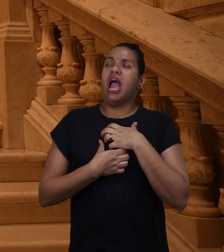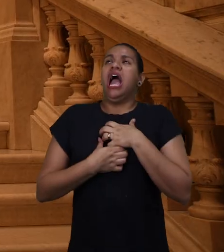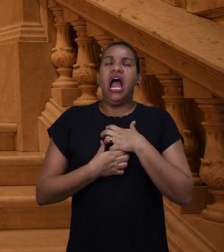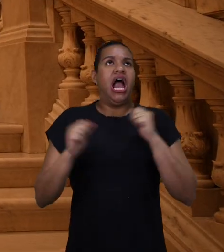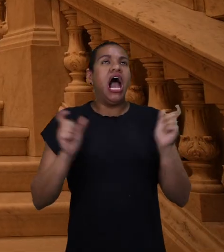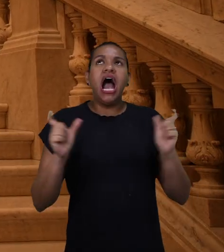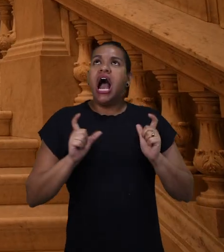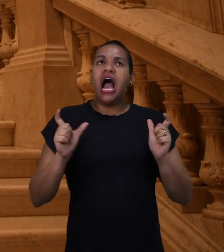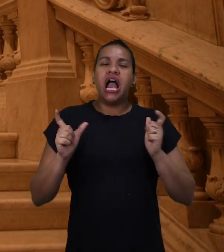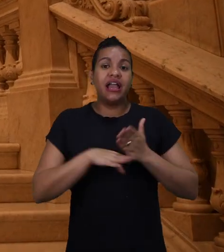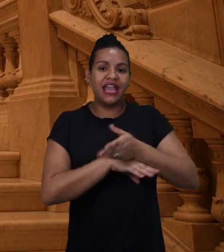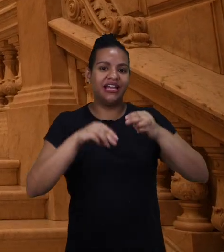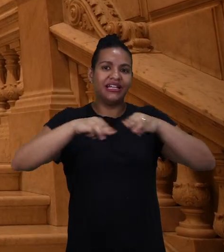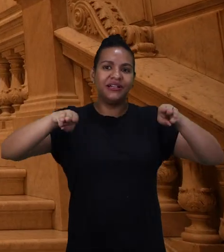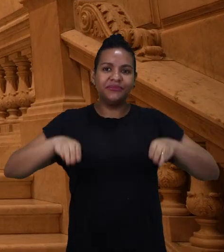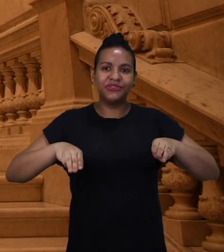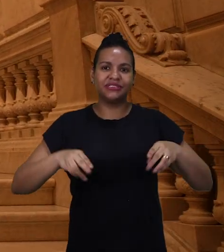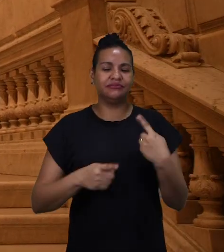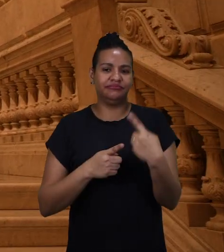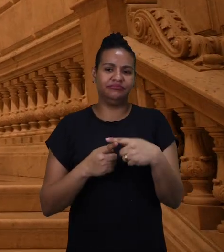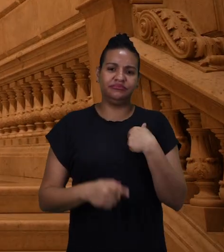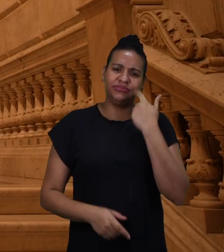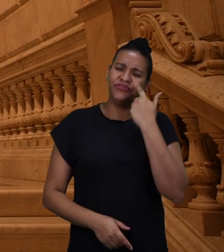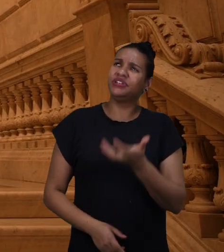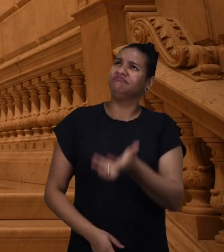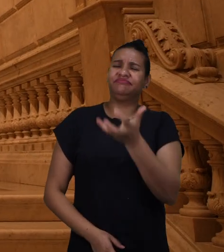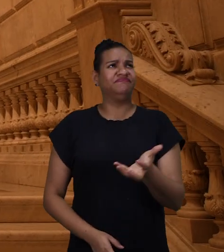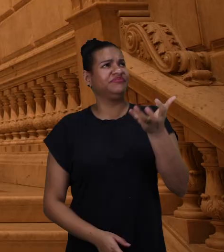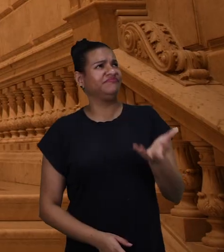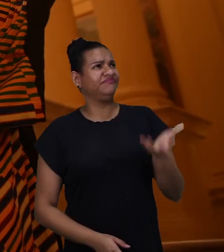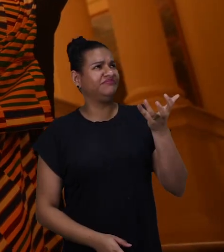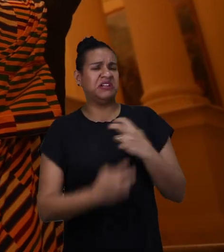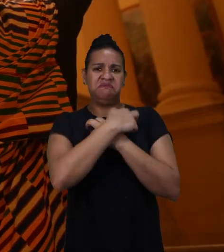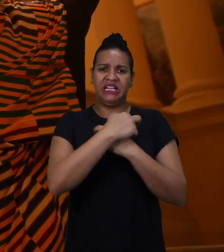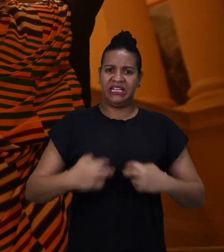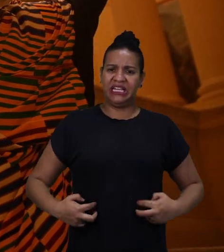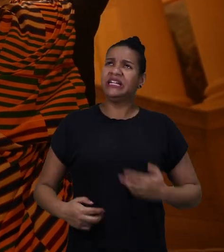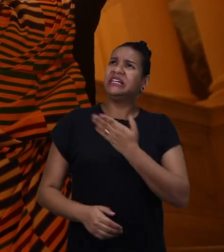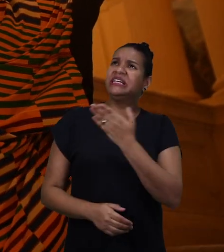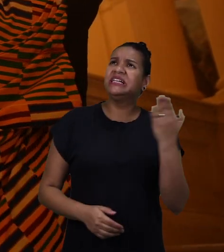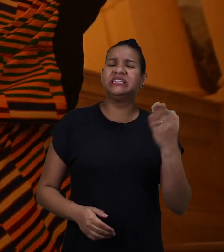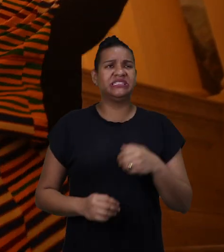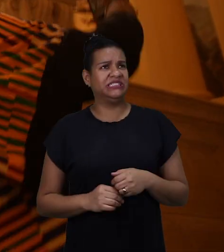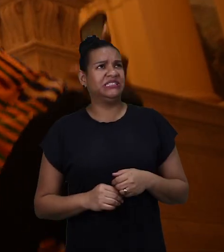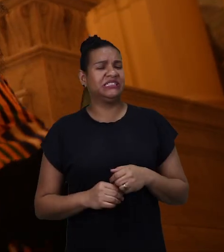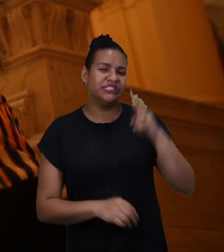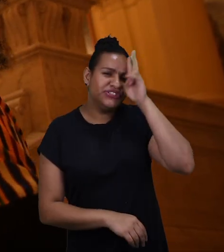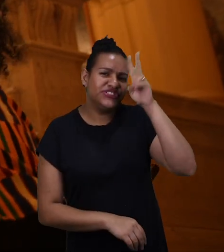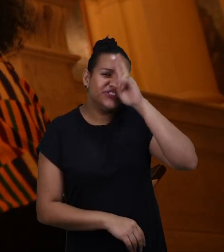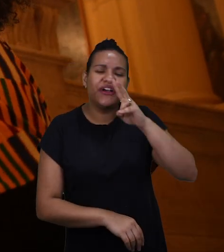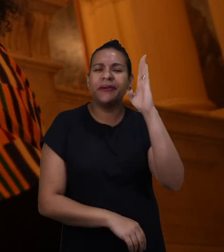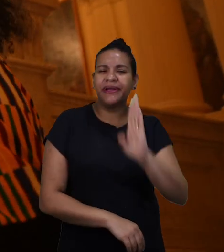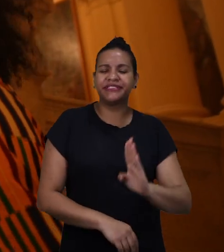baque entrar aqui no museu. Via uma exaltação dos bandeirantes, via uma exaltação dessa história